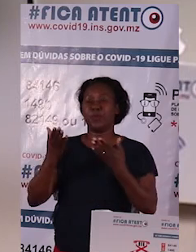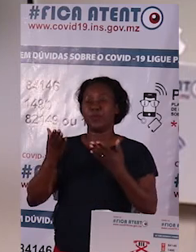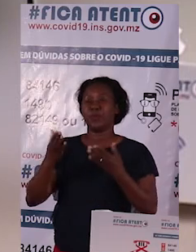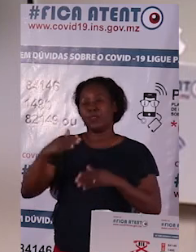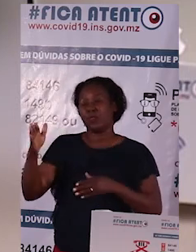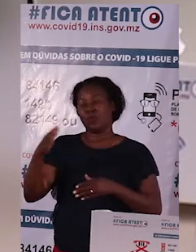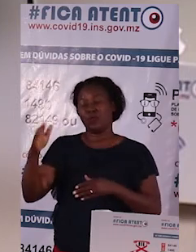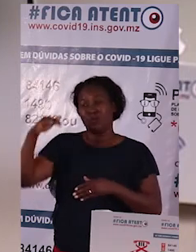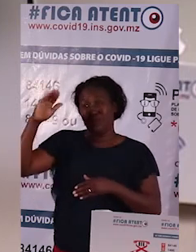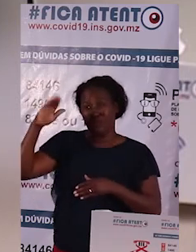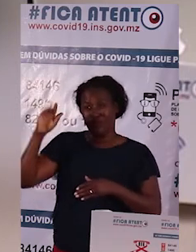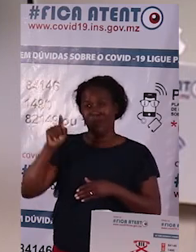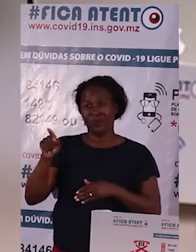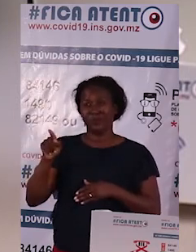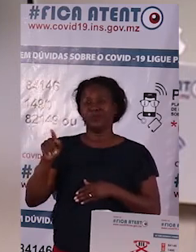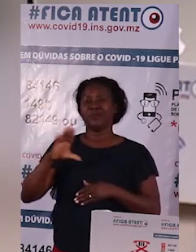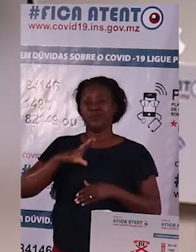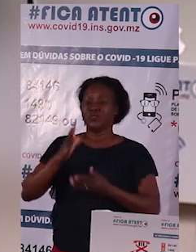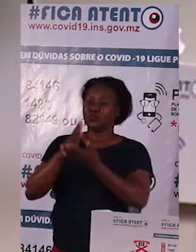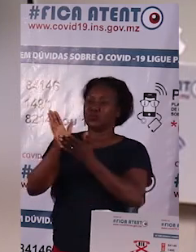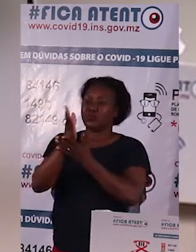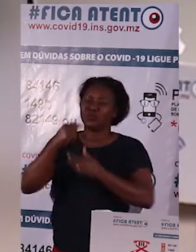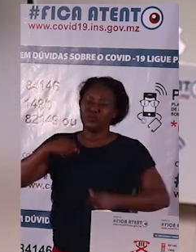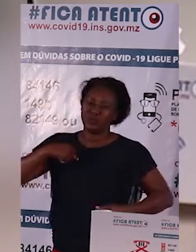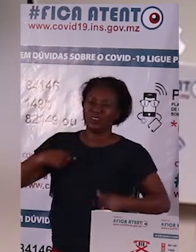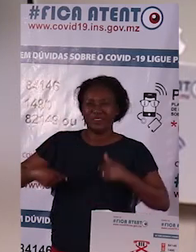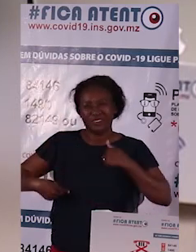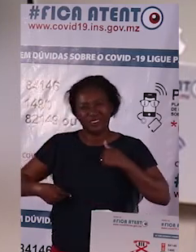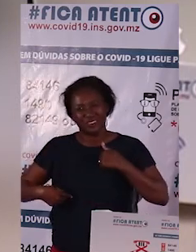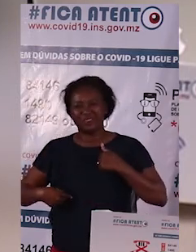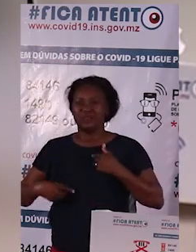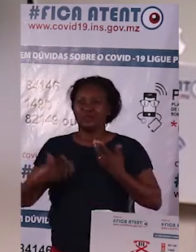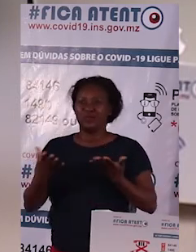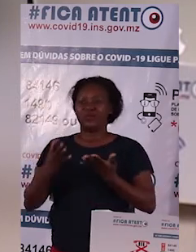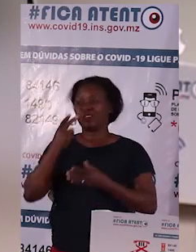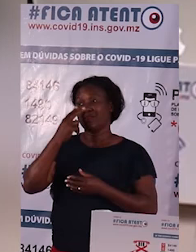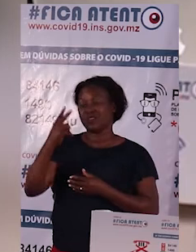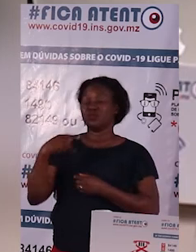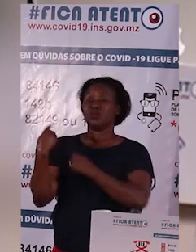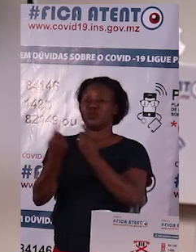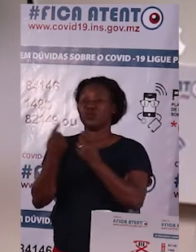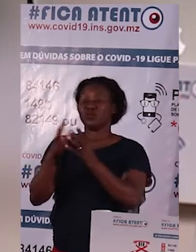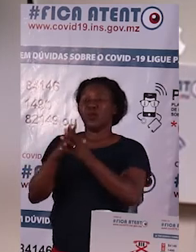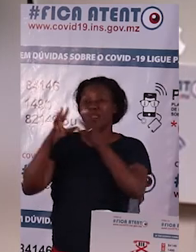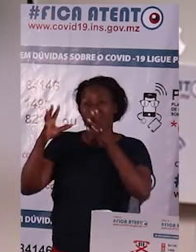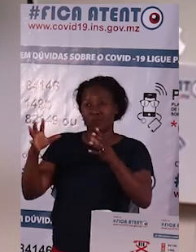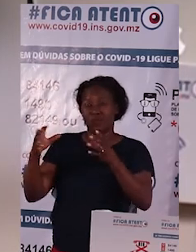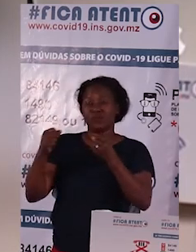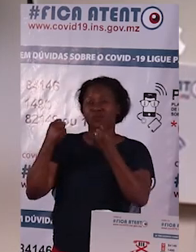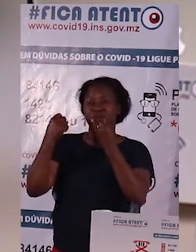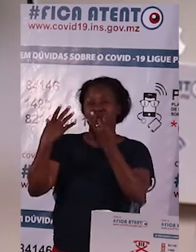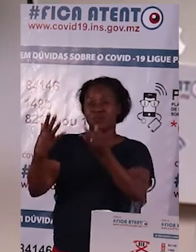distribuição da sintomatologia, onde vemos que uma grande parte dos casos, 75%, quer